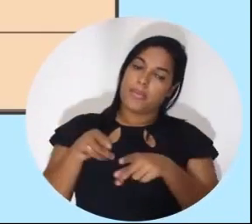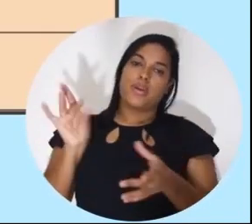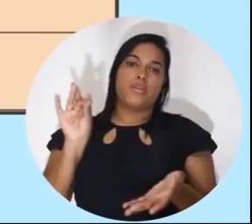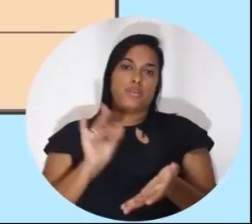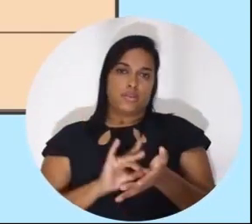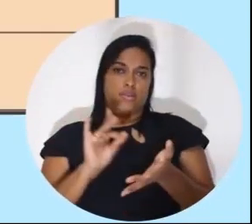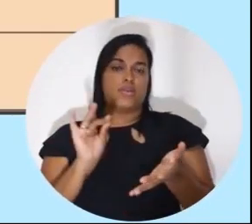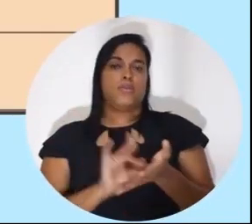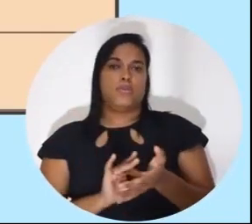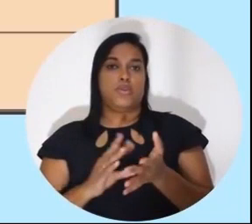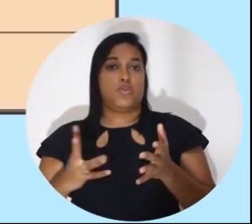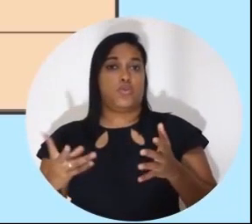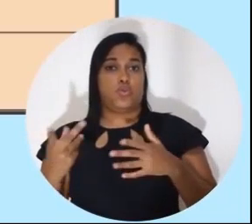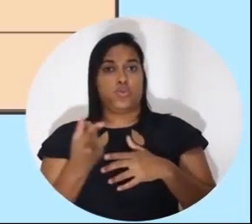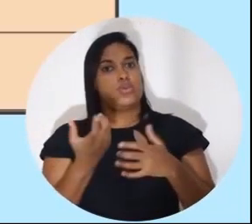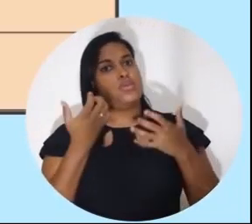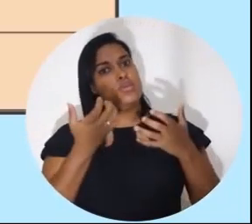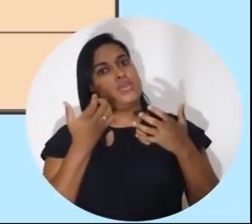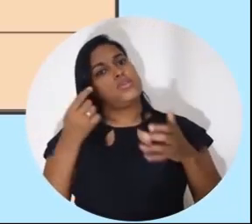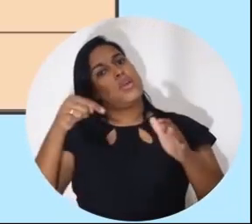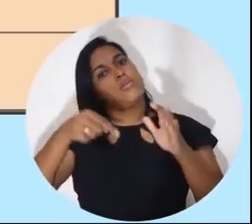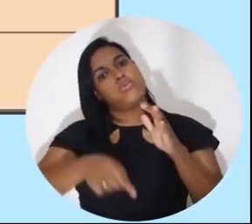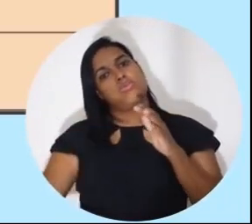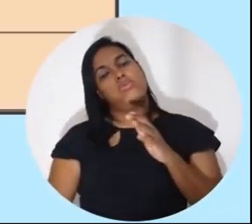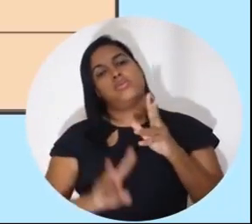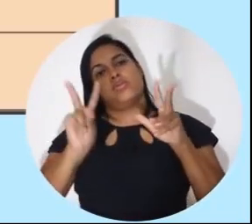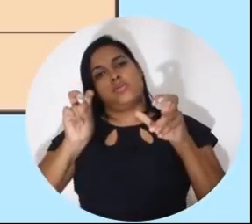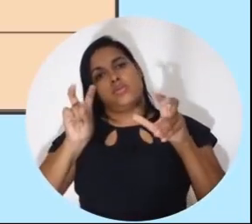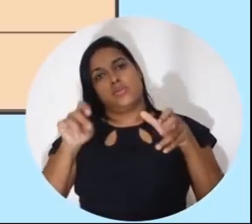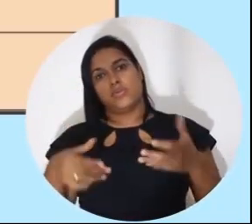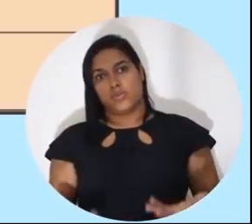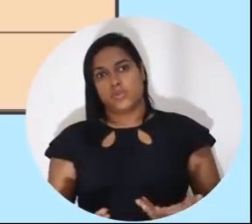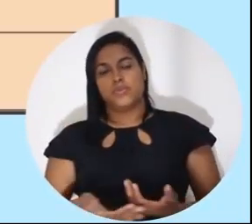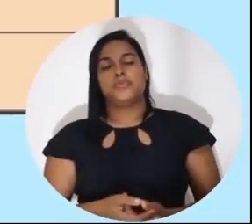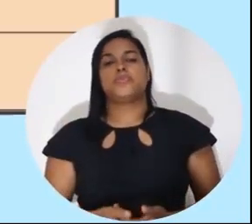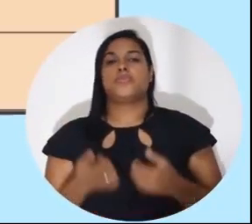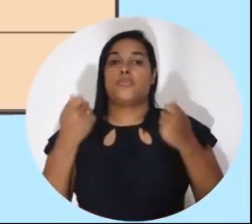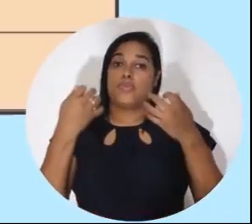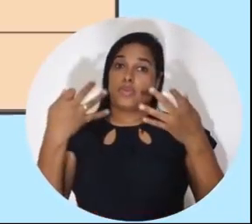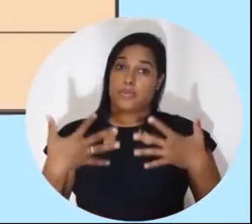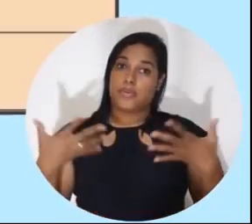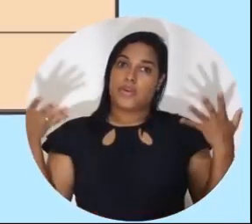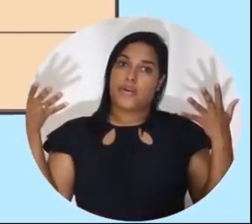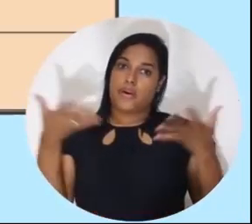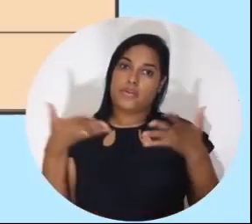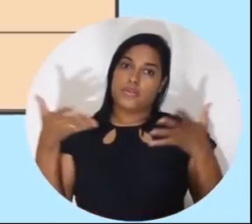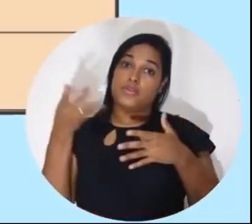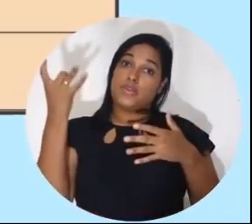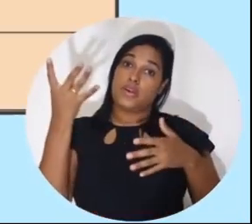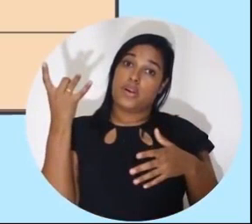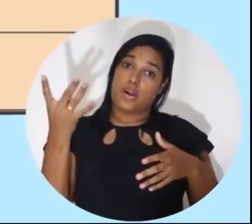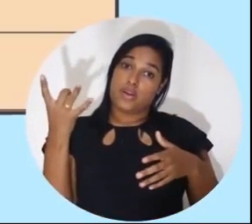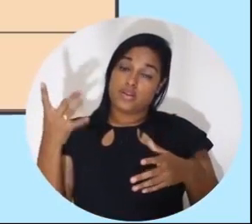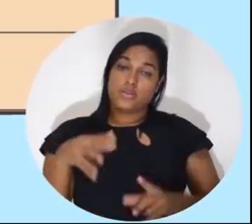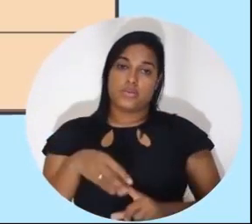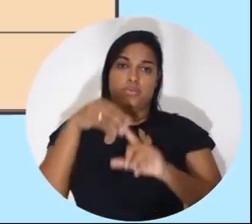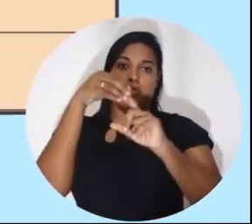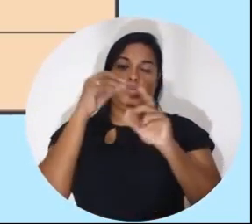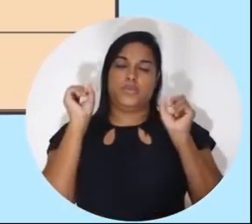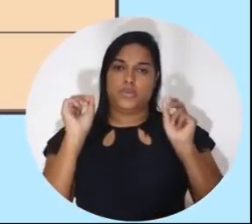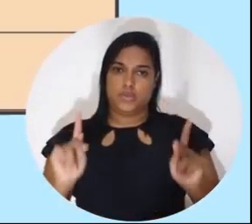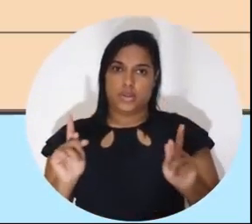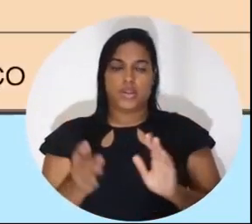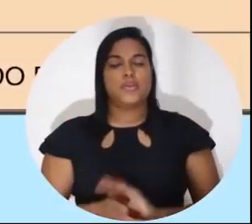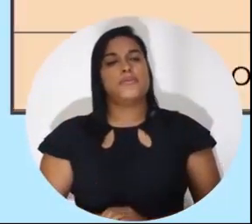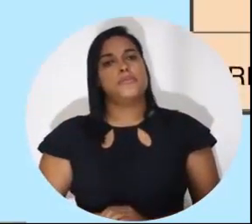realmente completa, se quiserem se aprofundar no assunto. Vamos explicar agora cada uma dessas principais, tá?